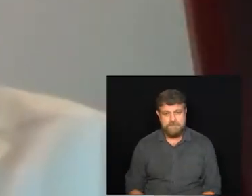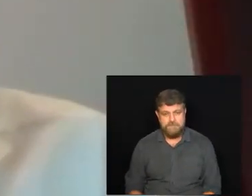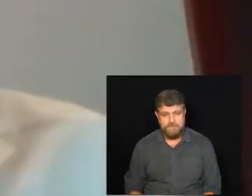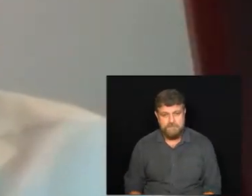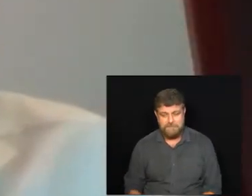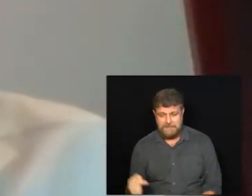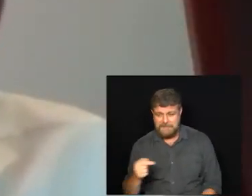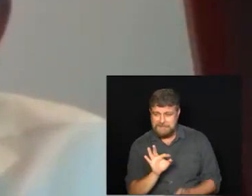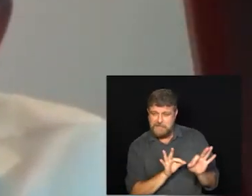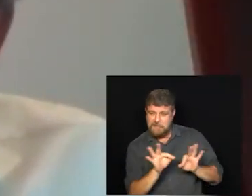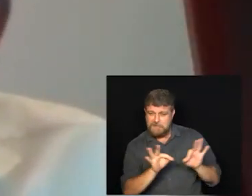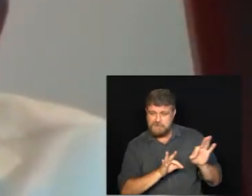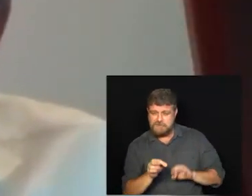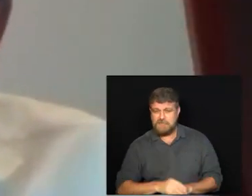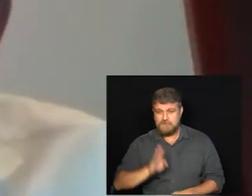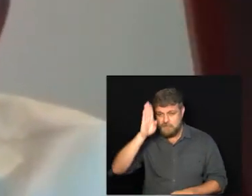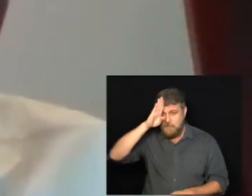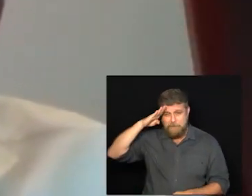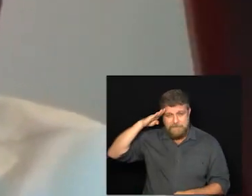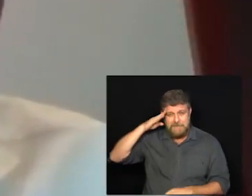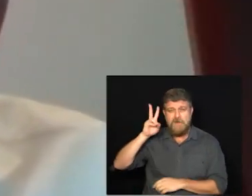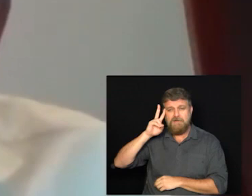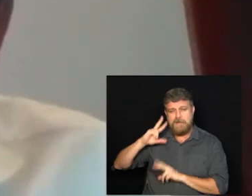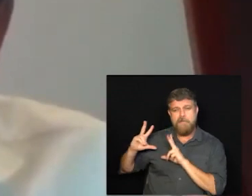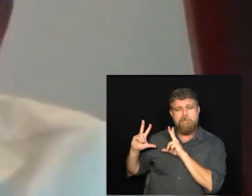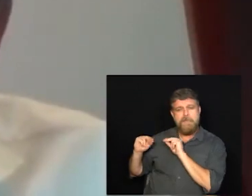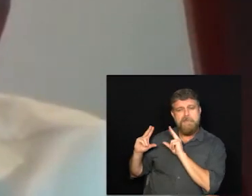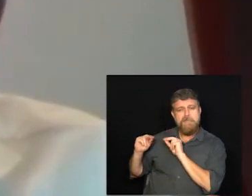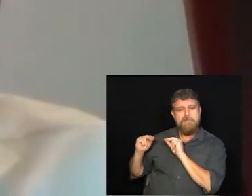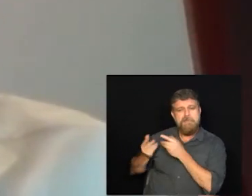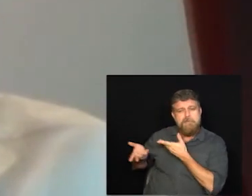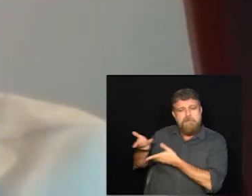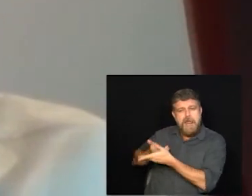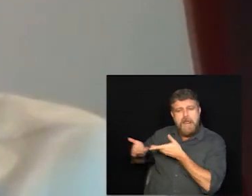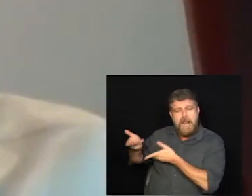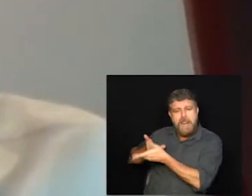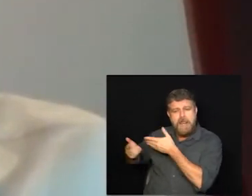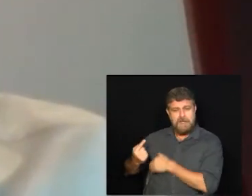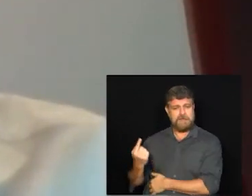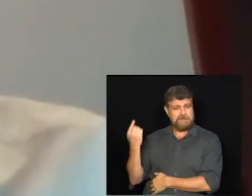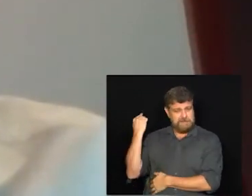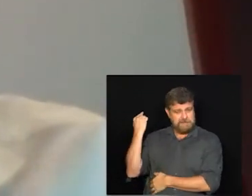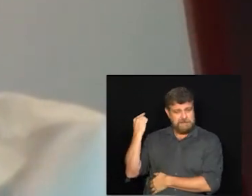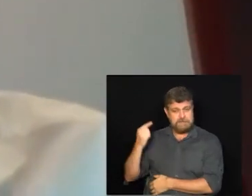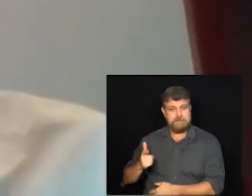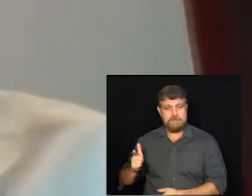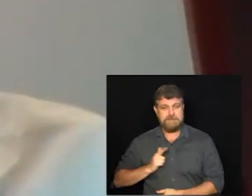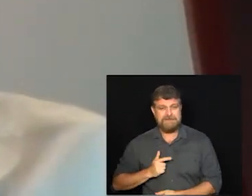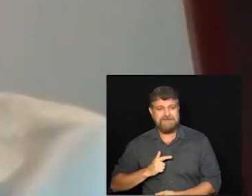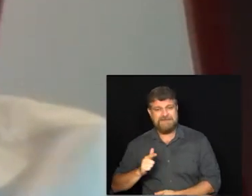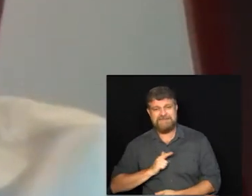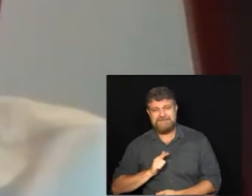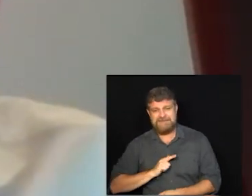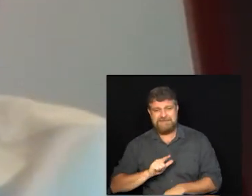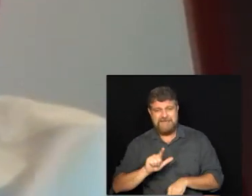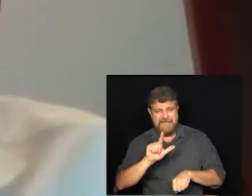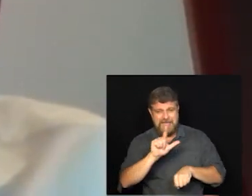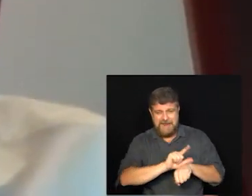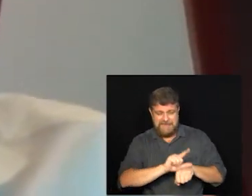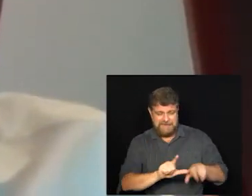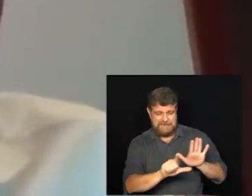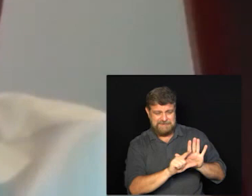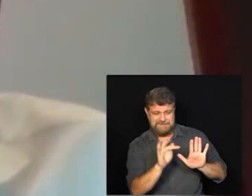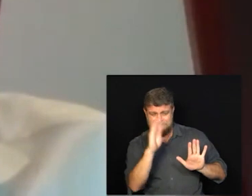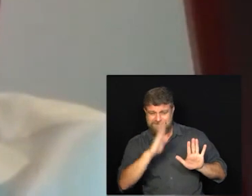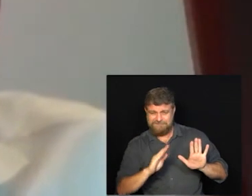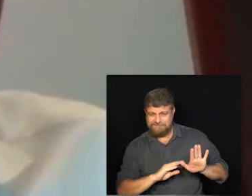Esse projeto do vereador Pedro Tourinho, eu lembro de ter conversado com ele à época, ele padece de uma ilegalidade,